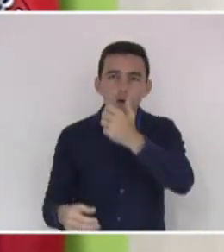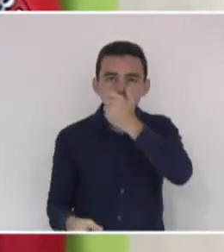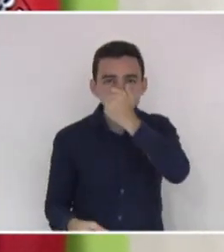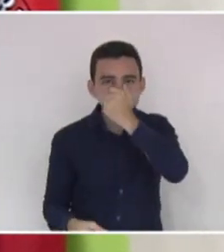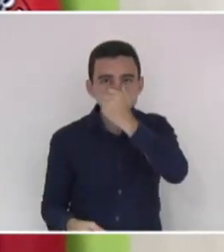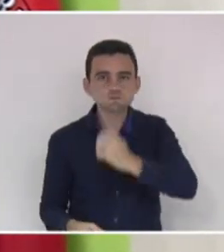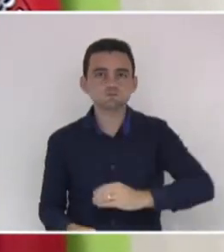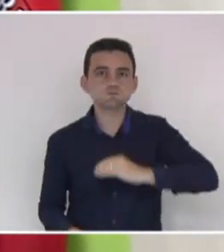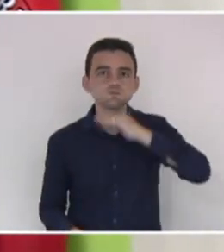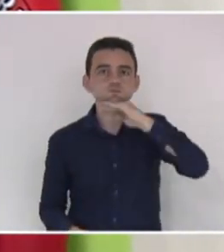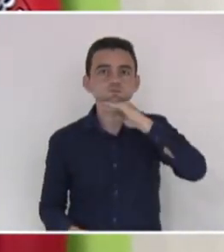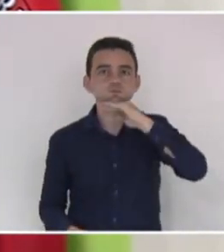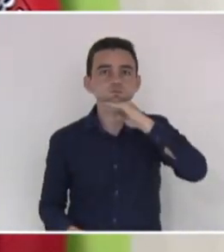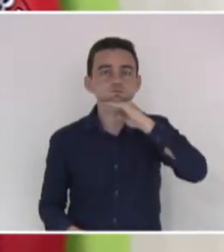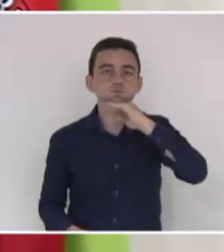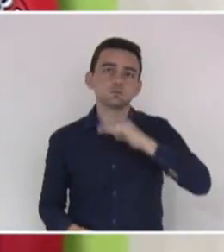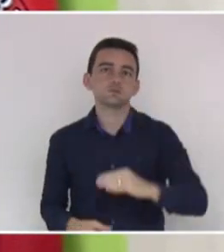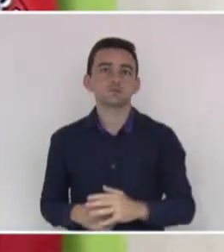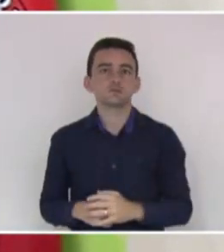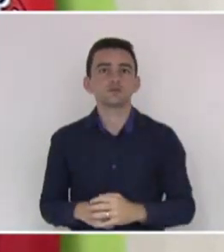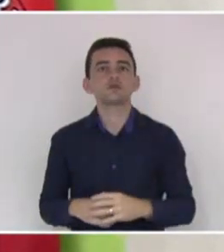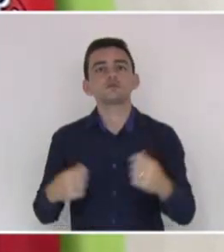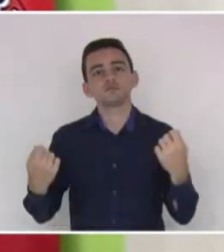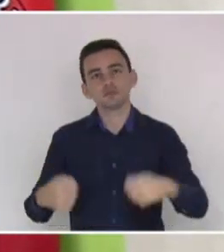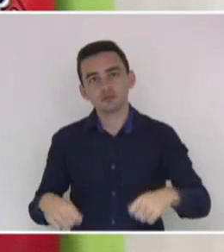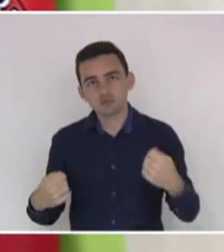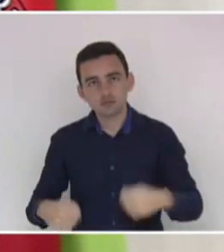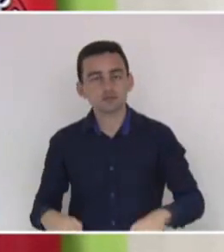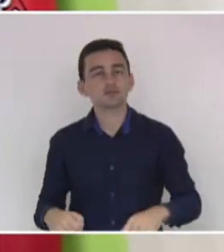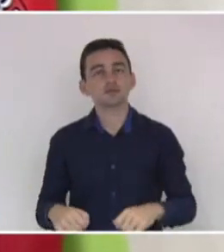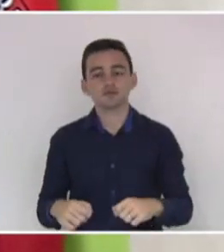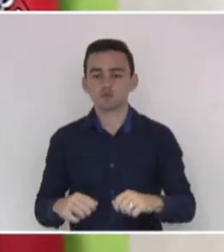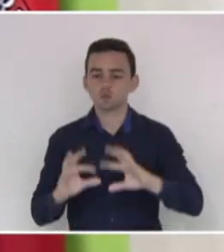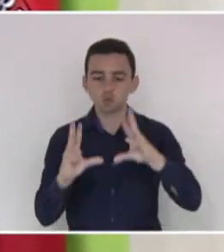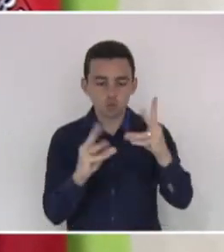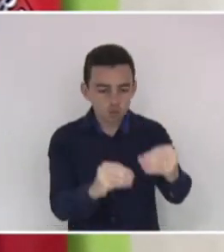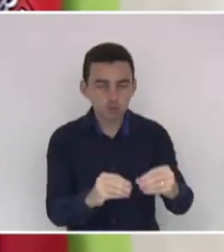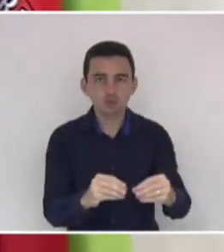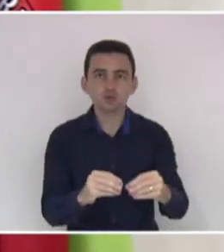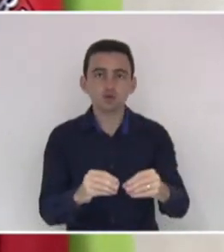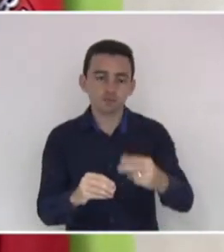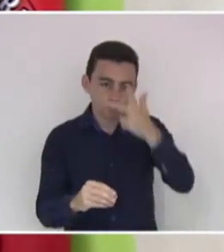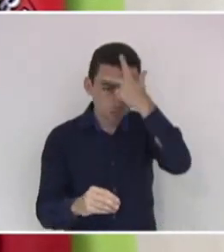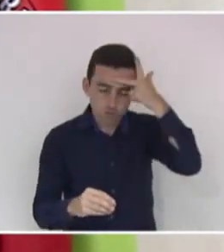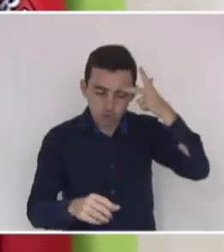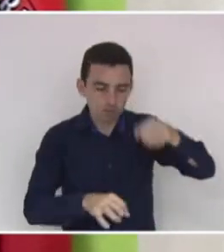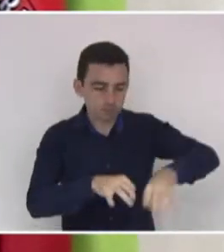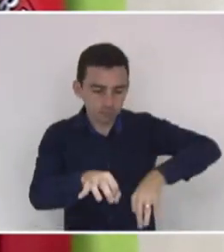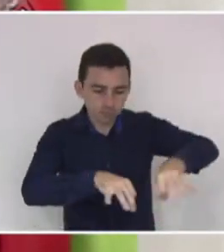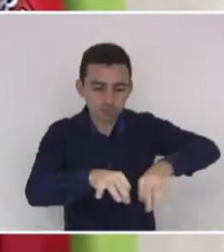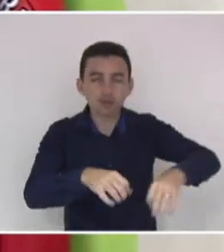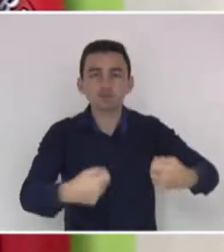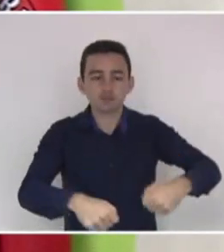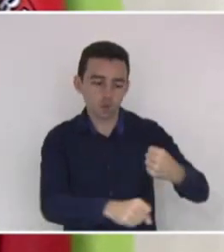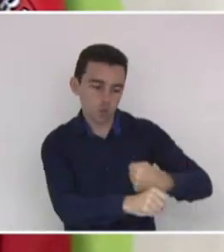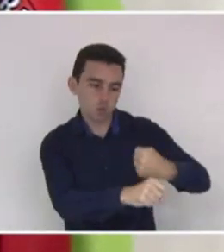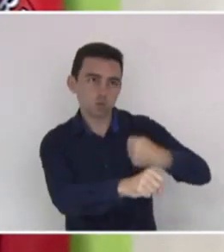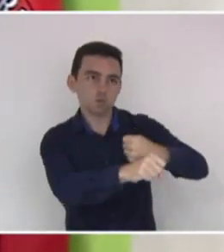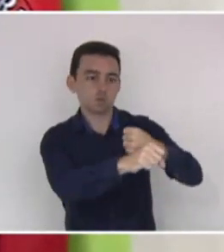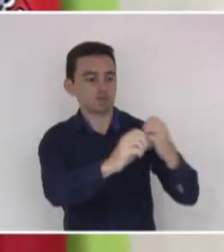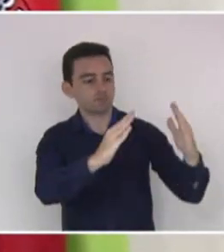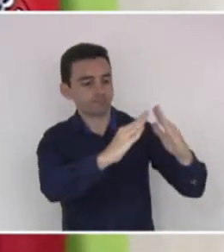produtor vai ter que construir silos nas próprias propriedades para armazenar o produto colhido lá na